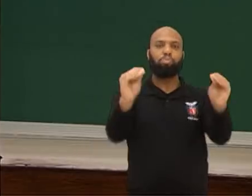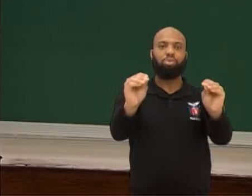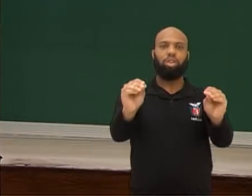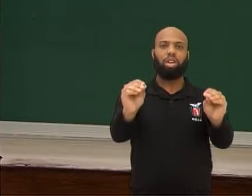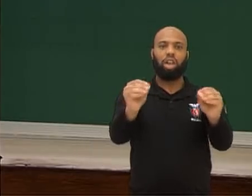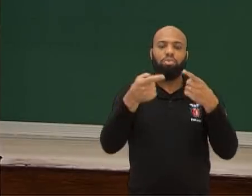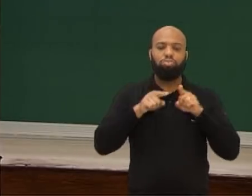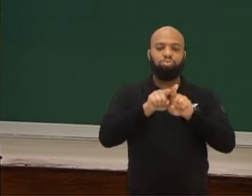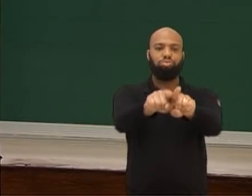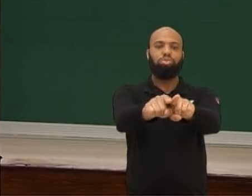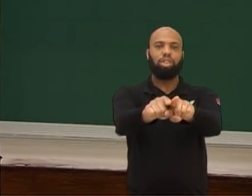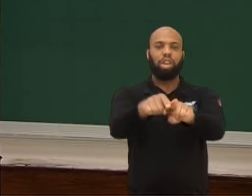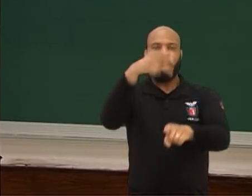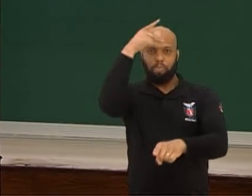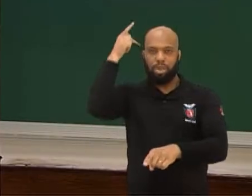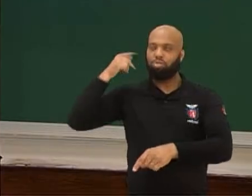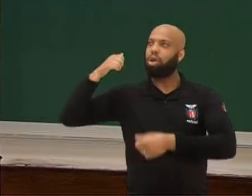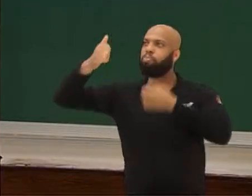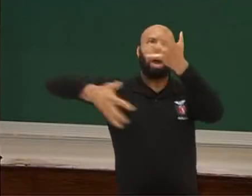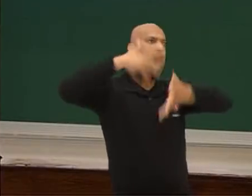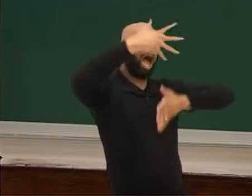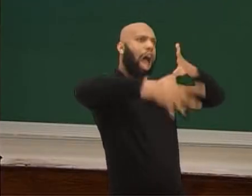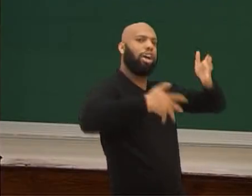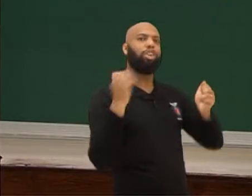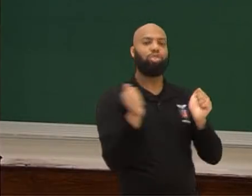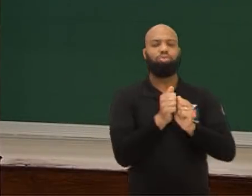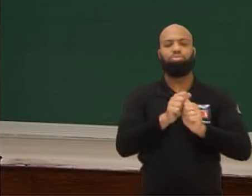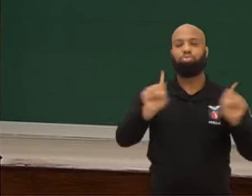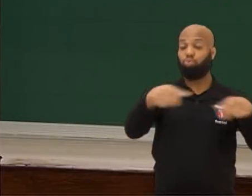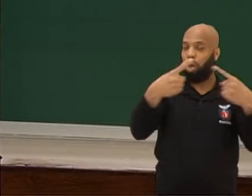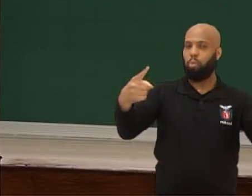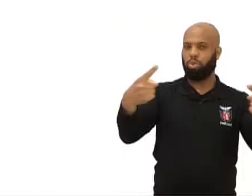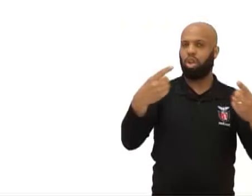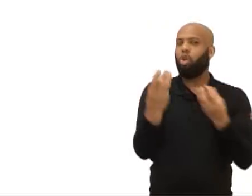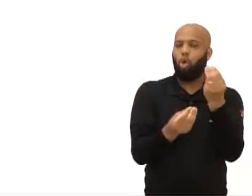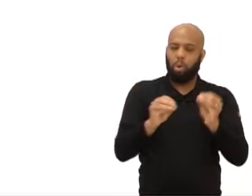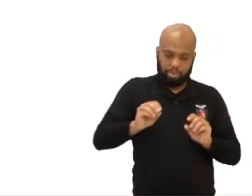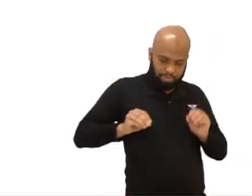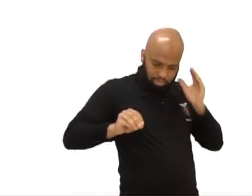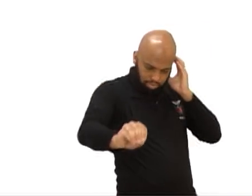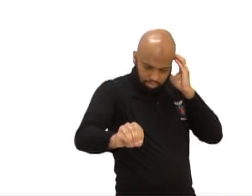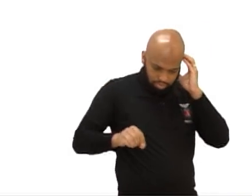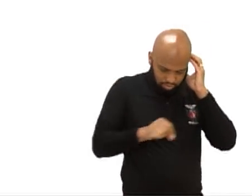apresentação. E alguns aspectos são importantes de serem ressaltados.